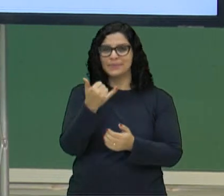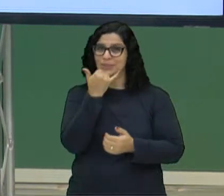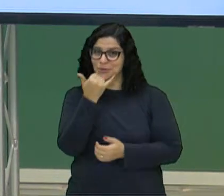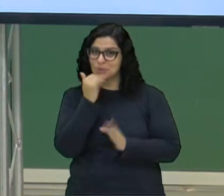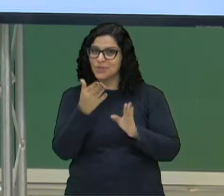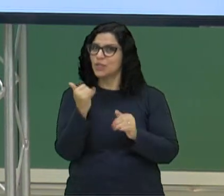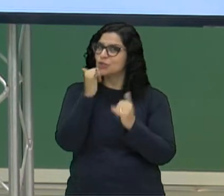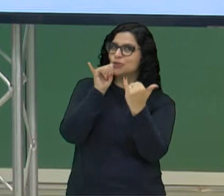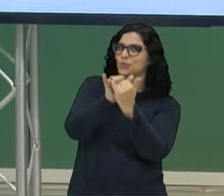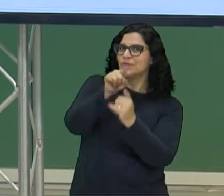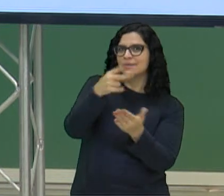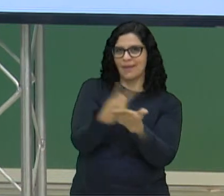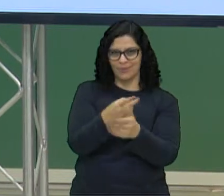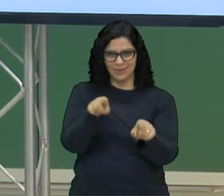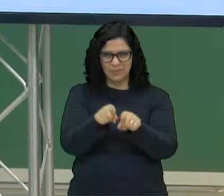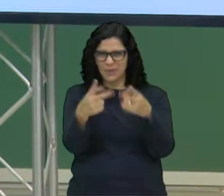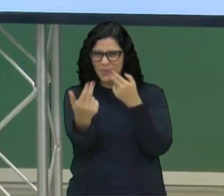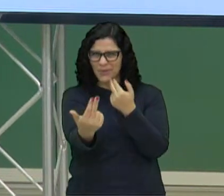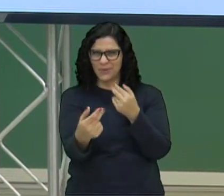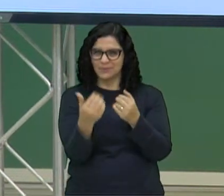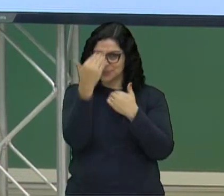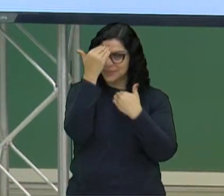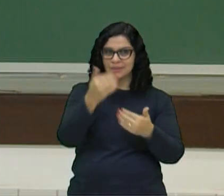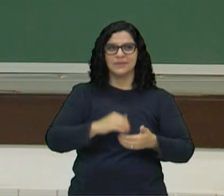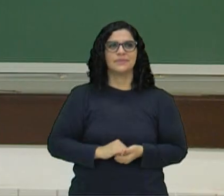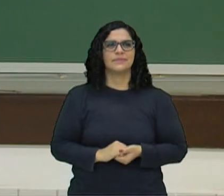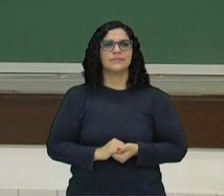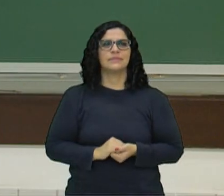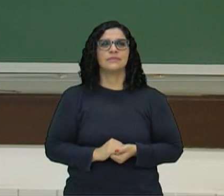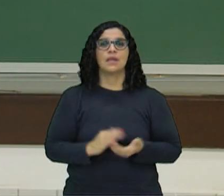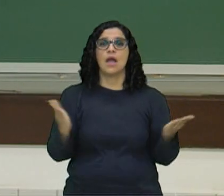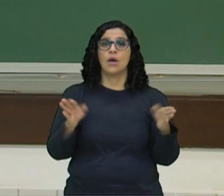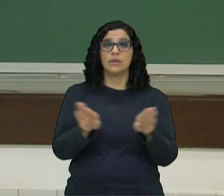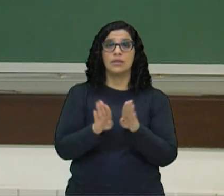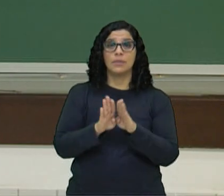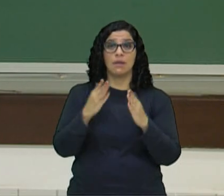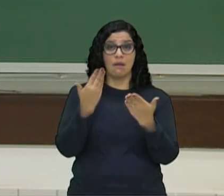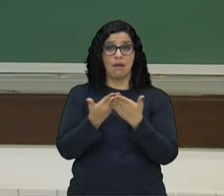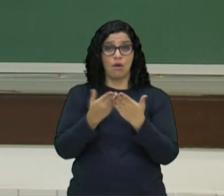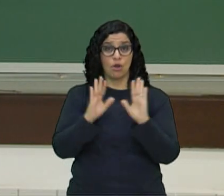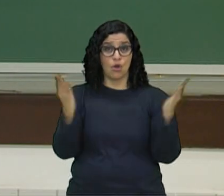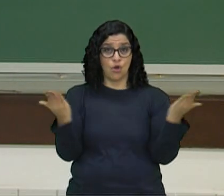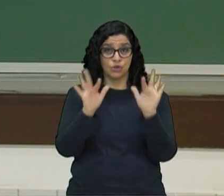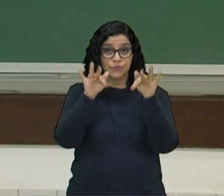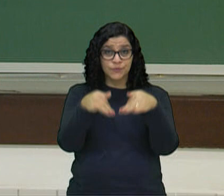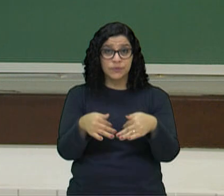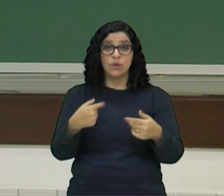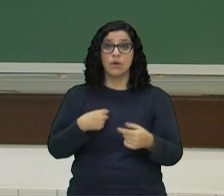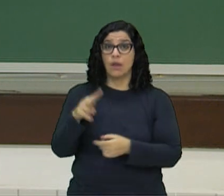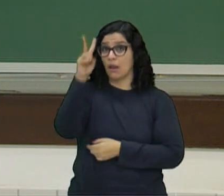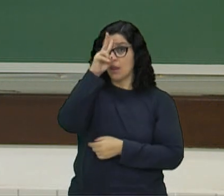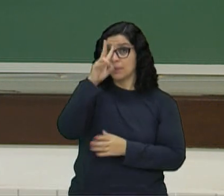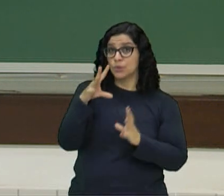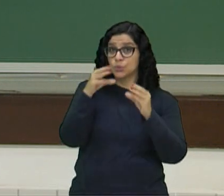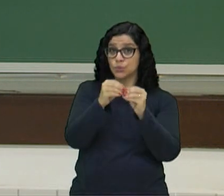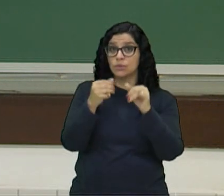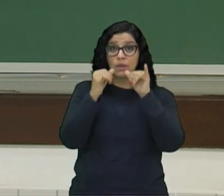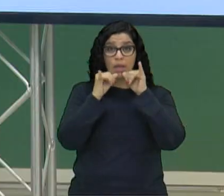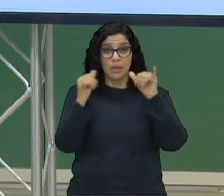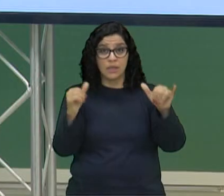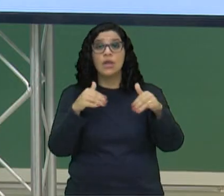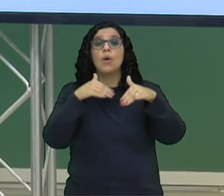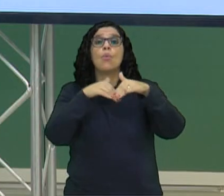desculpam. Também desculpo vocês quando vocês errarem. Obrigado, hein? Fechando a aula de hoje, relembrando tudo. Energia,